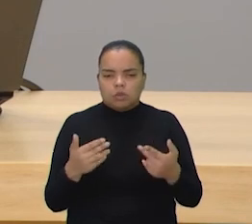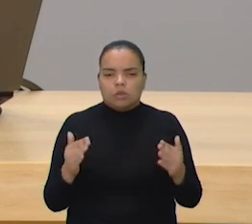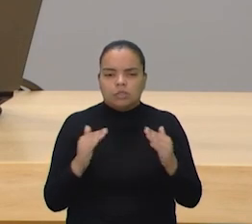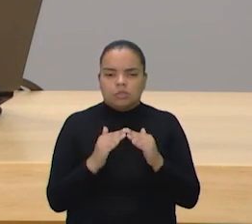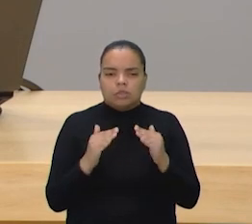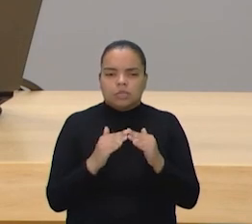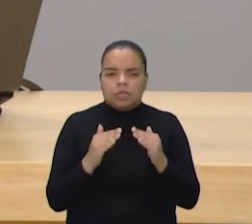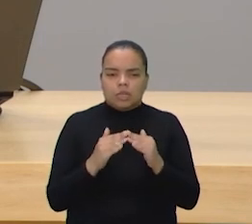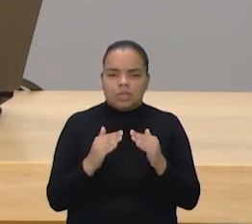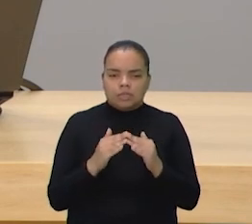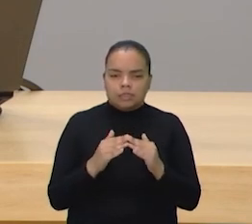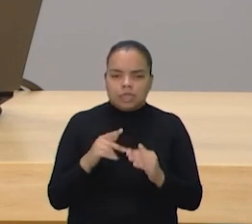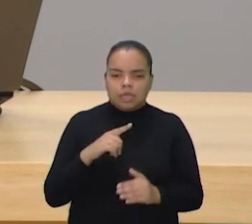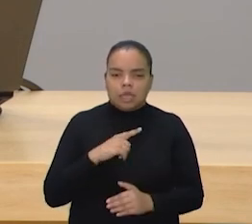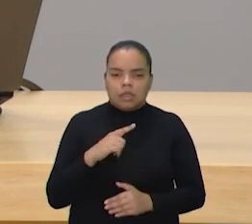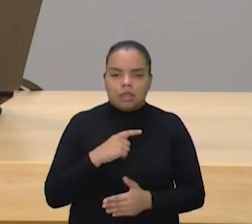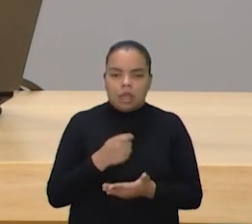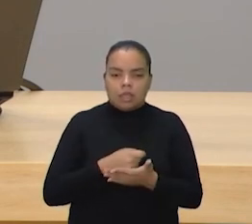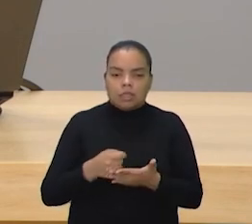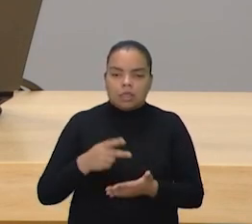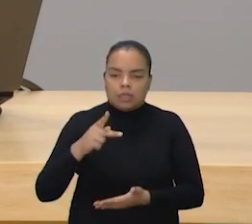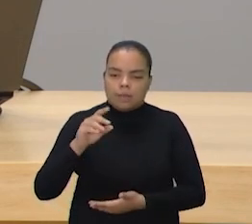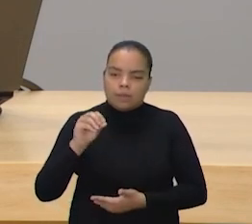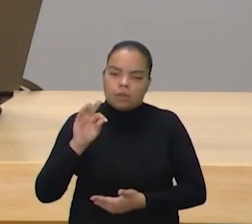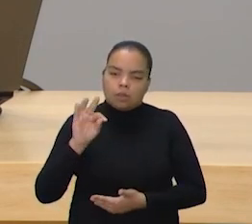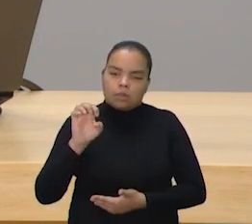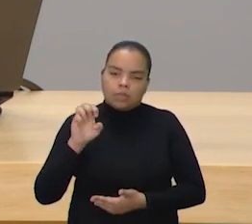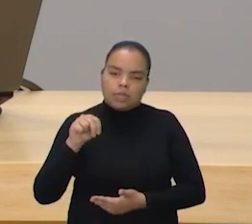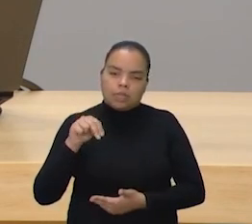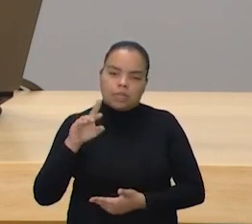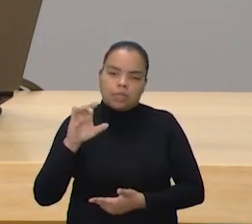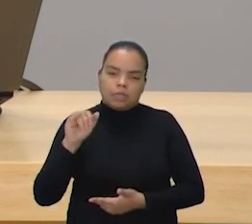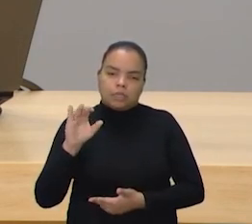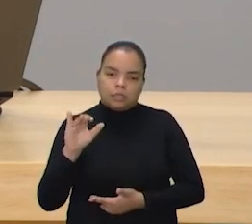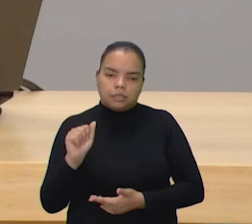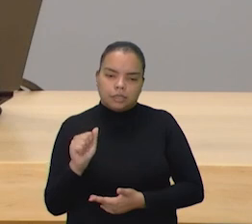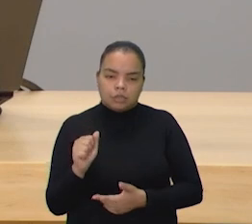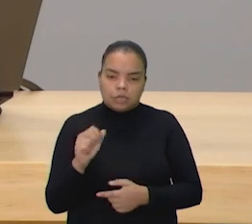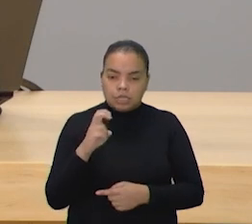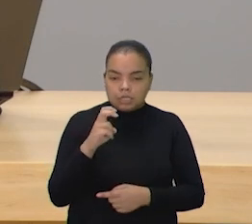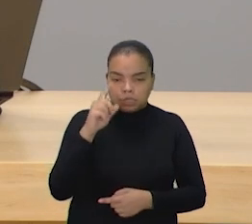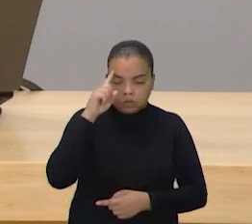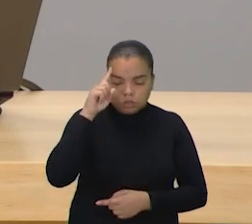anotem a potência e durante 5 dias meça o tempo de uso de cada um,